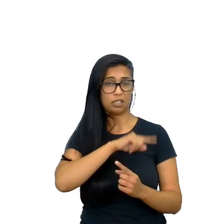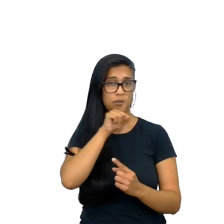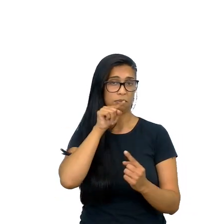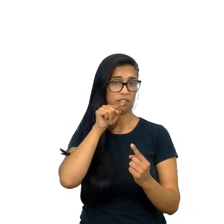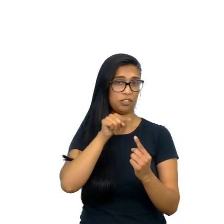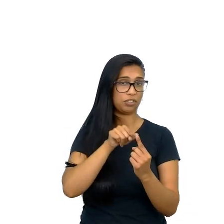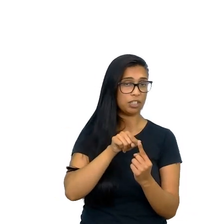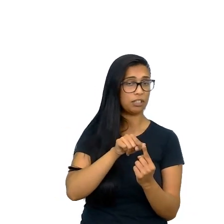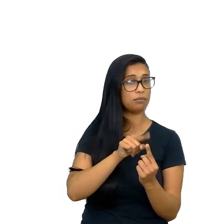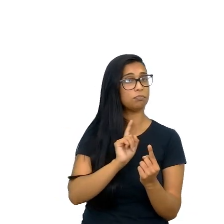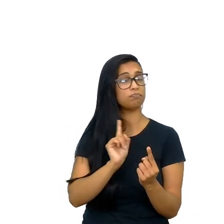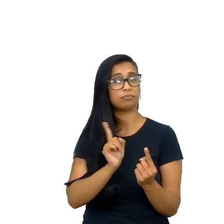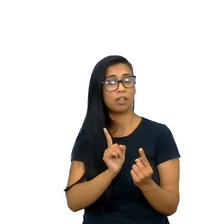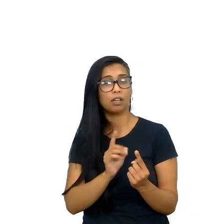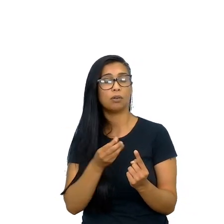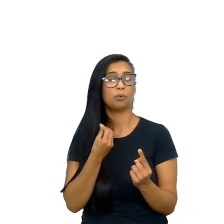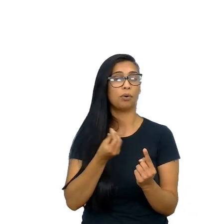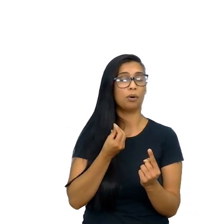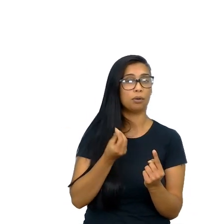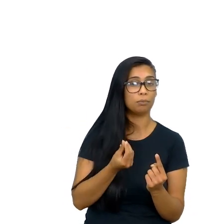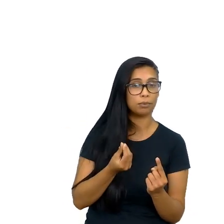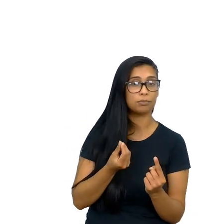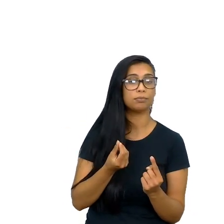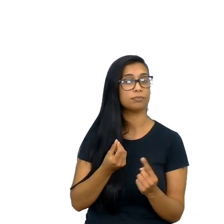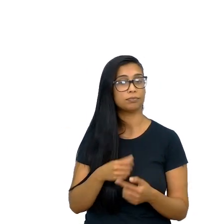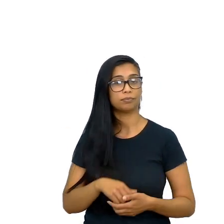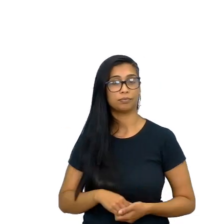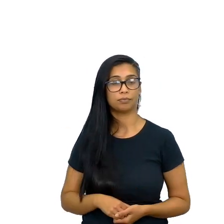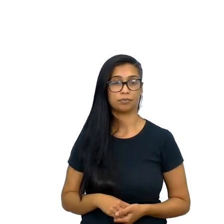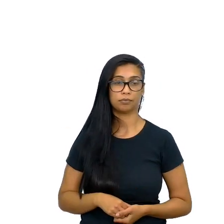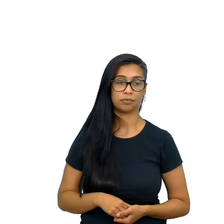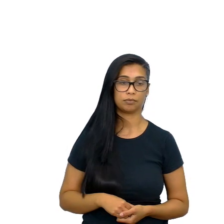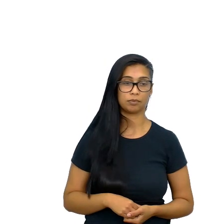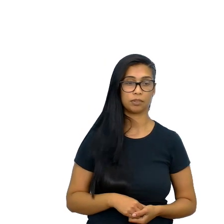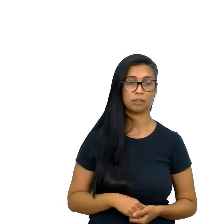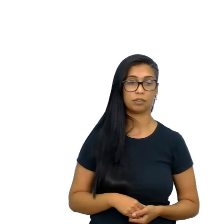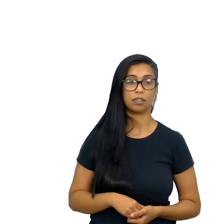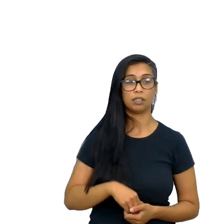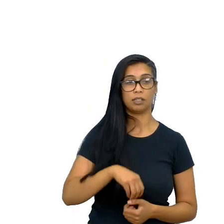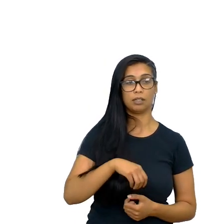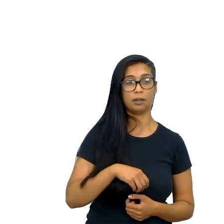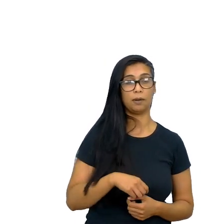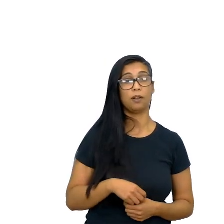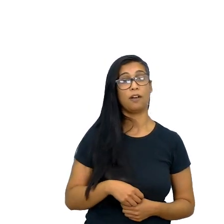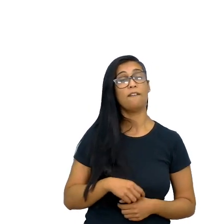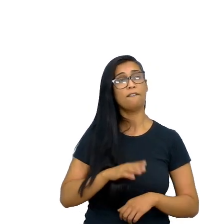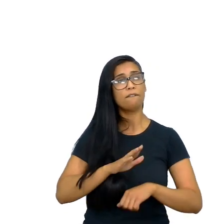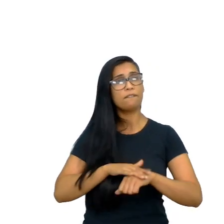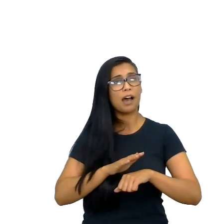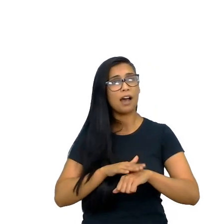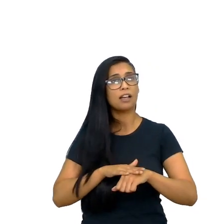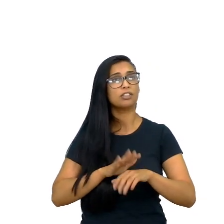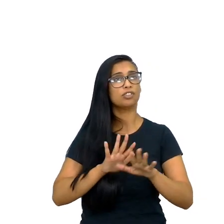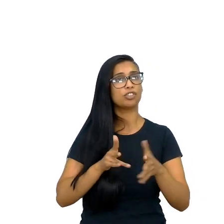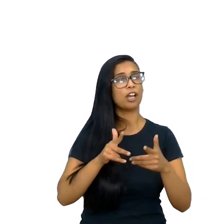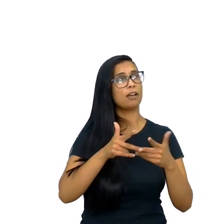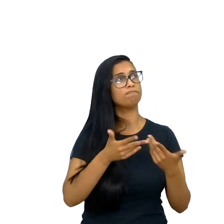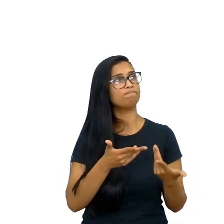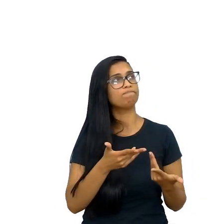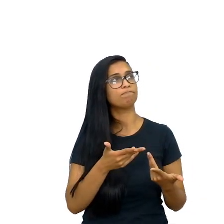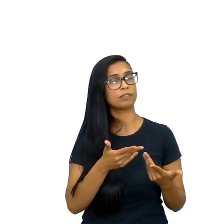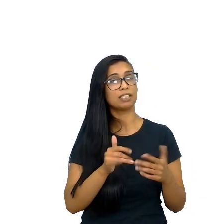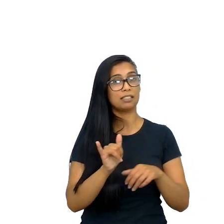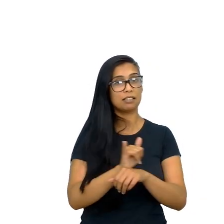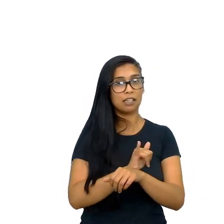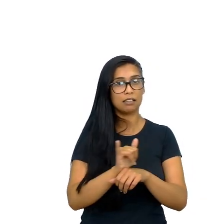atingir, não atingiu, né, atingiu parcialmente, não atingiu, faz uso de elementos linguísticos formais e coesos